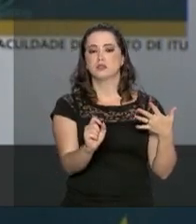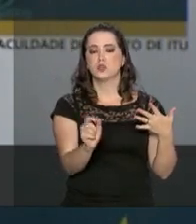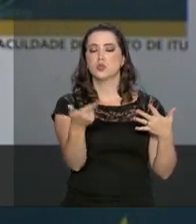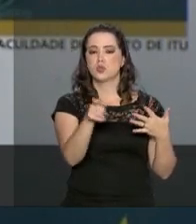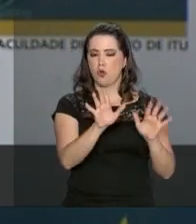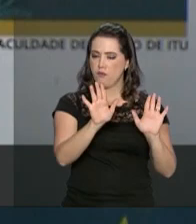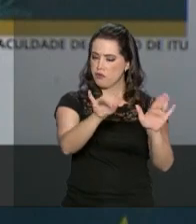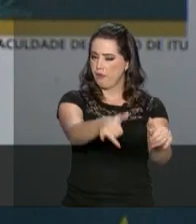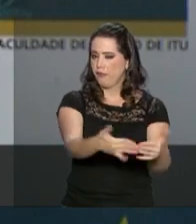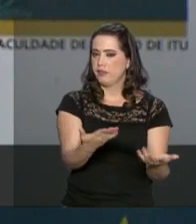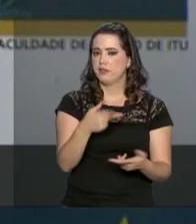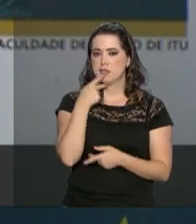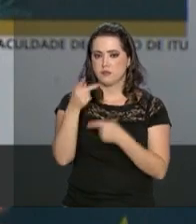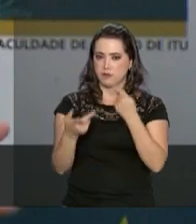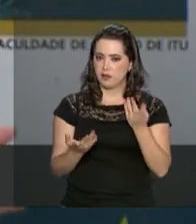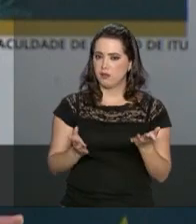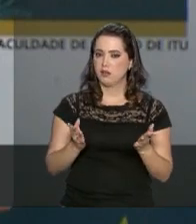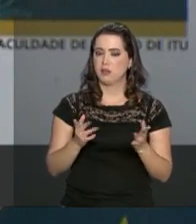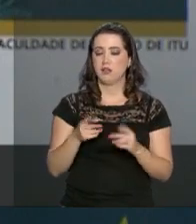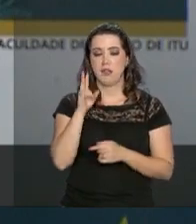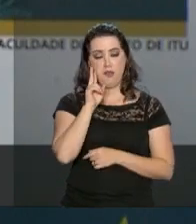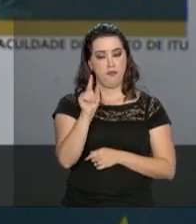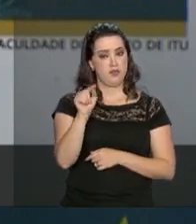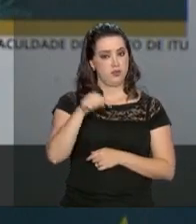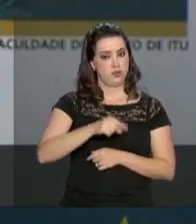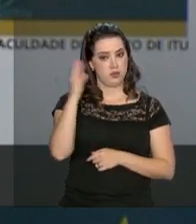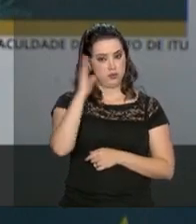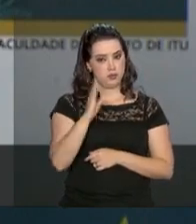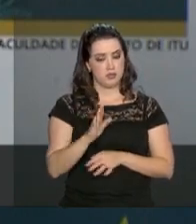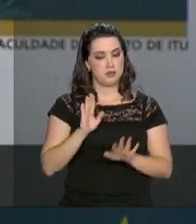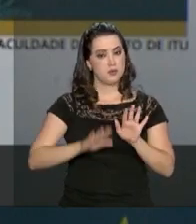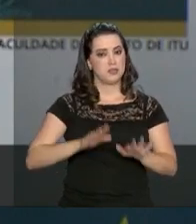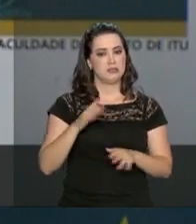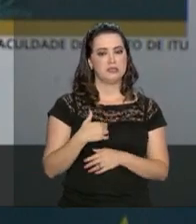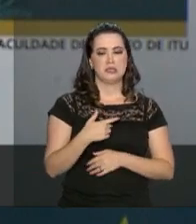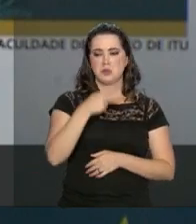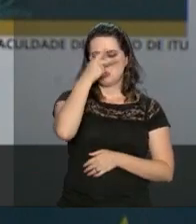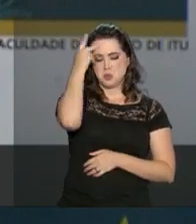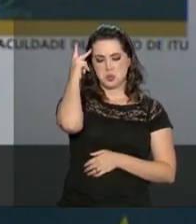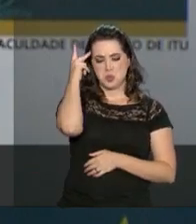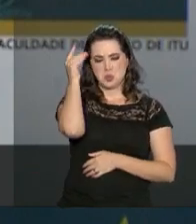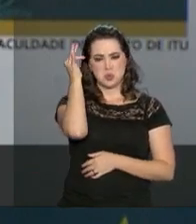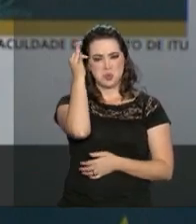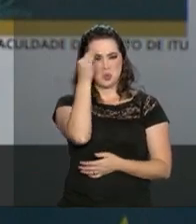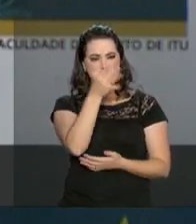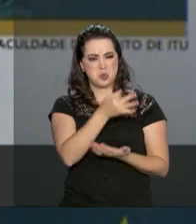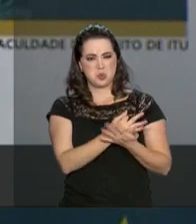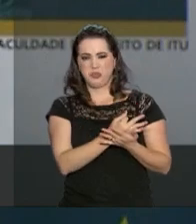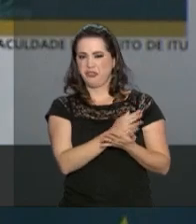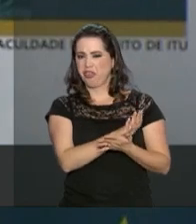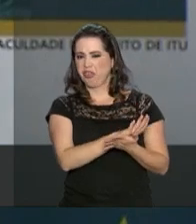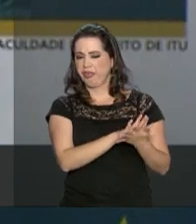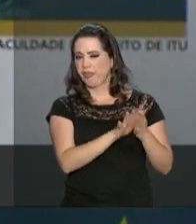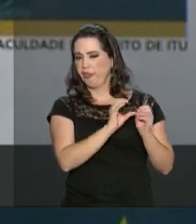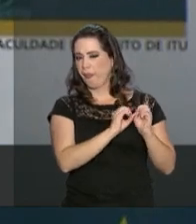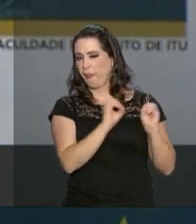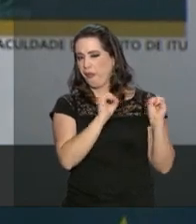vou concluindo minhas palavras, eu vejo aqui no Brasil, muitas vezes, um pessimismo muito grande no nosso país.